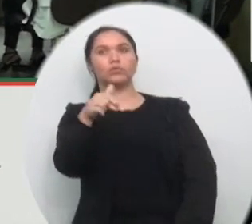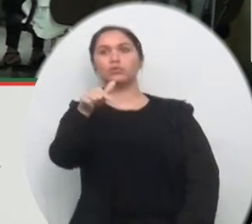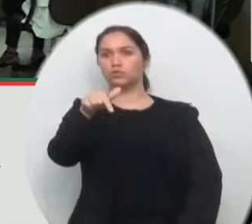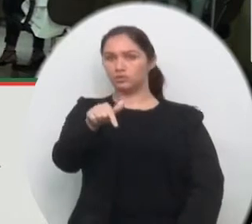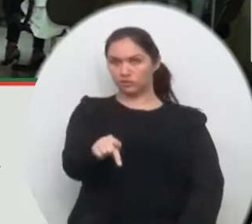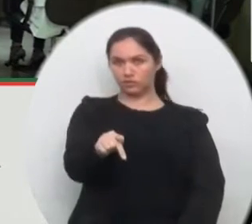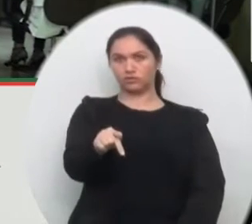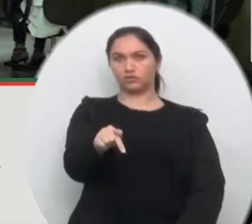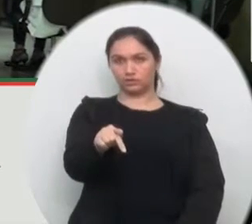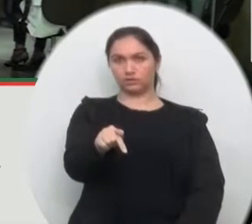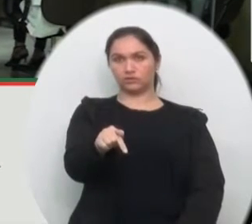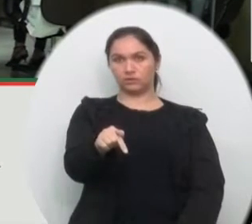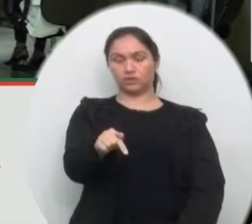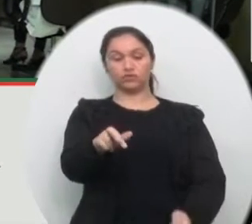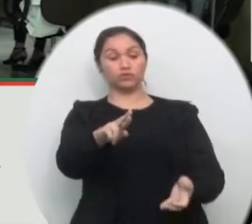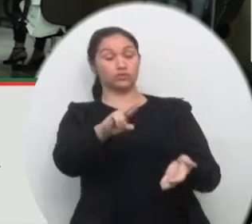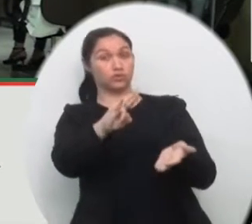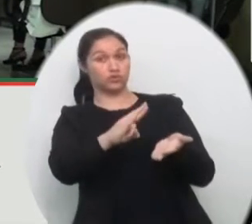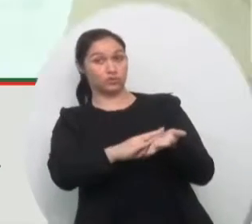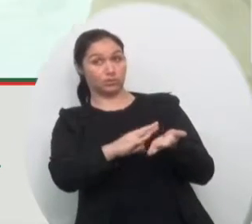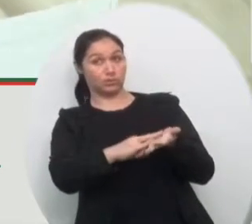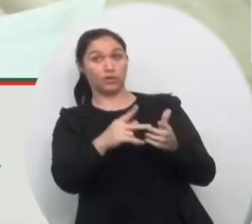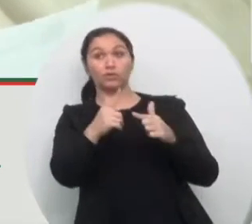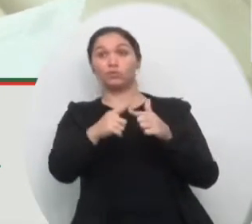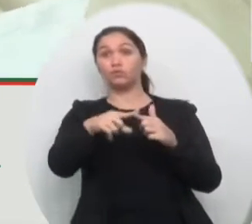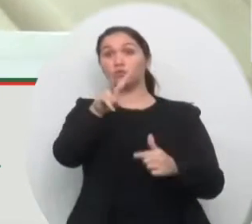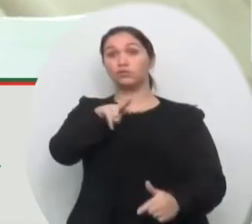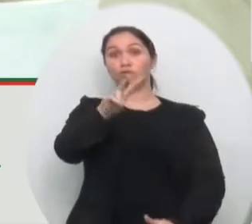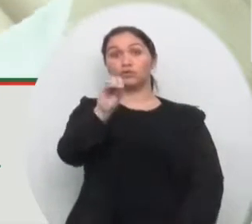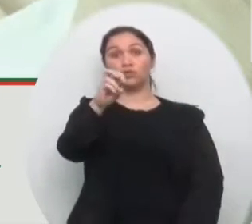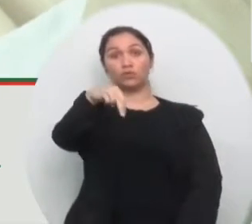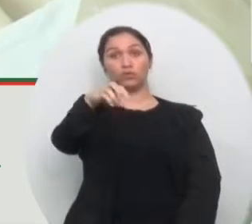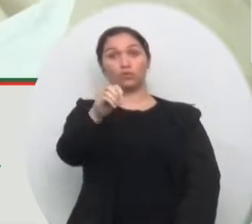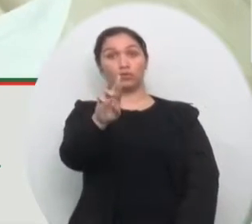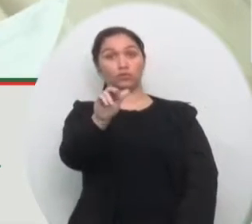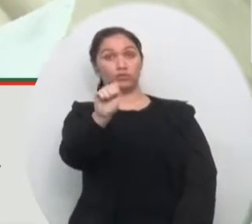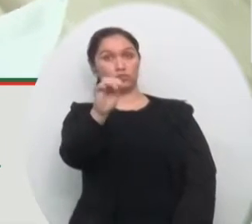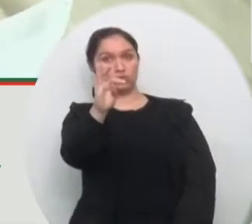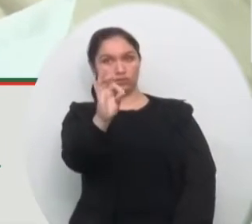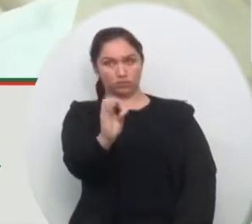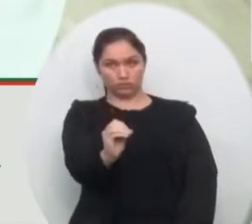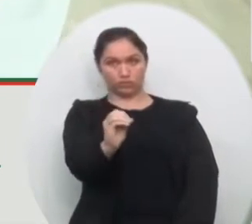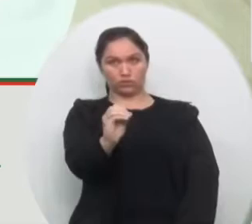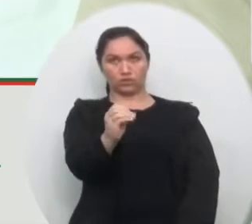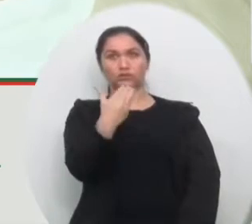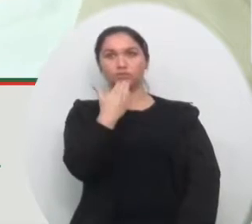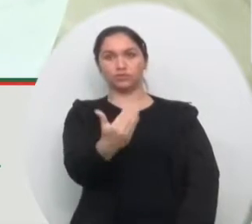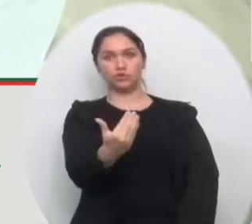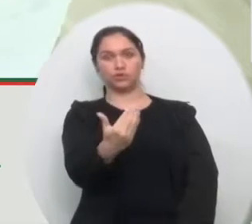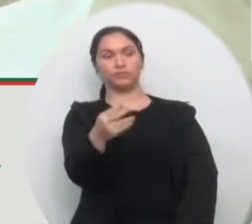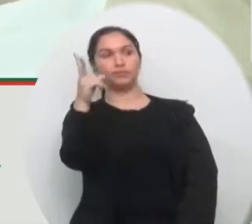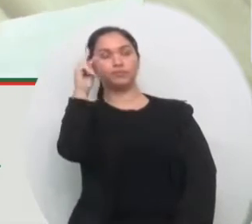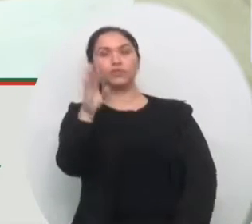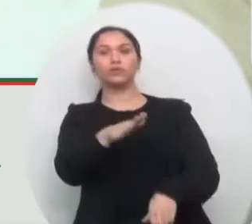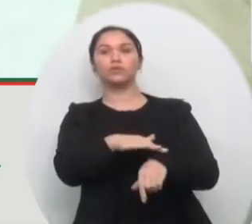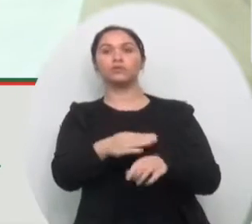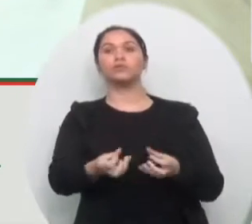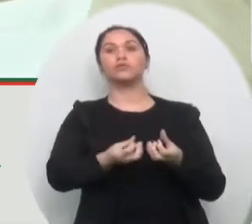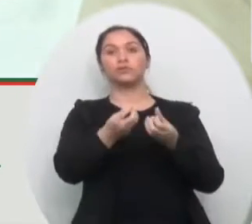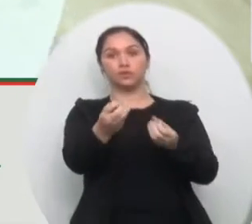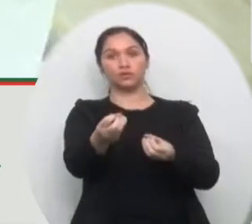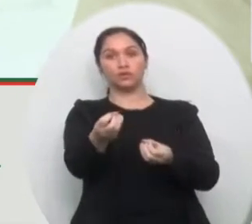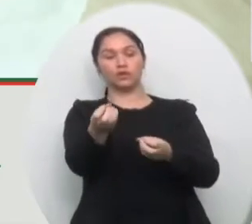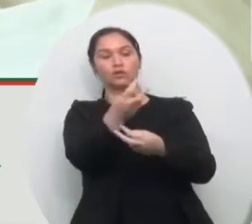vereador Ademir Honorato e tempo cedido pelos vereadores Camila do Nascimento, Daniel Freitas, Miri D'Agostinho, Aldinei